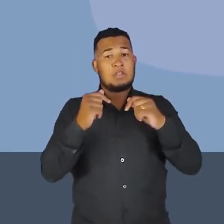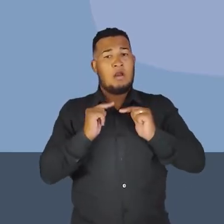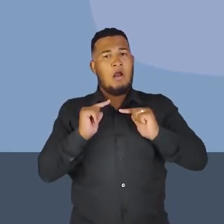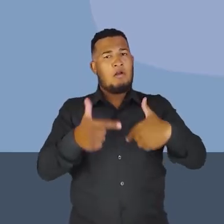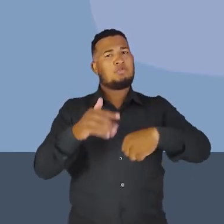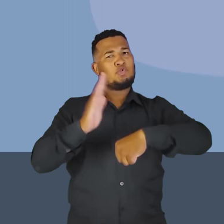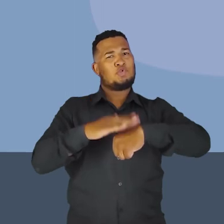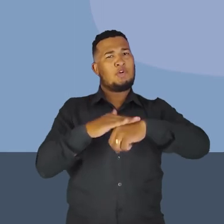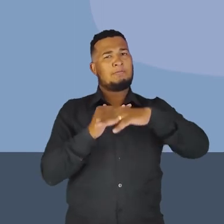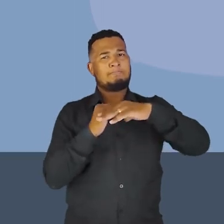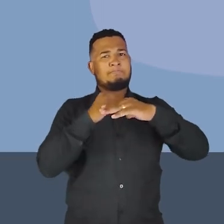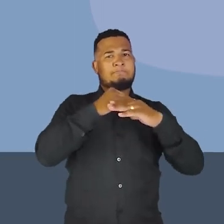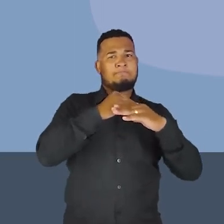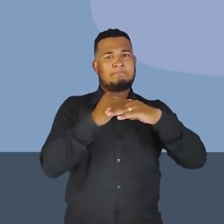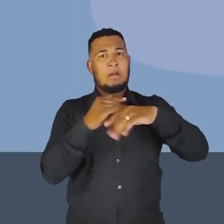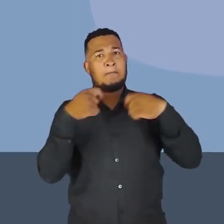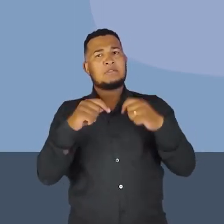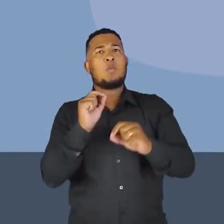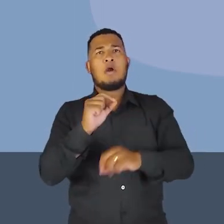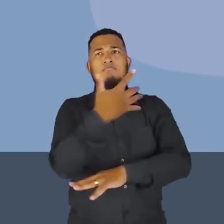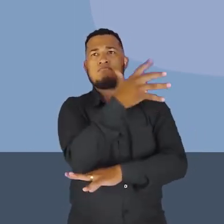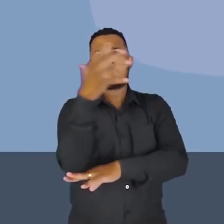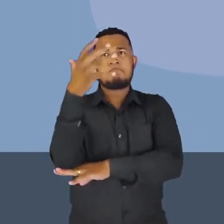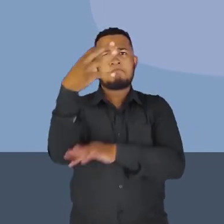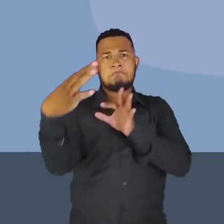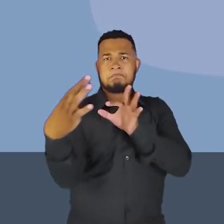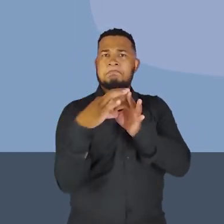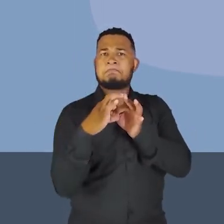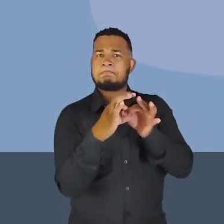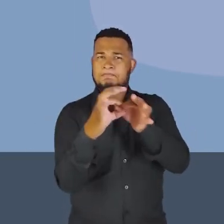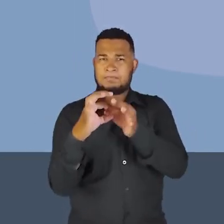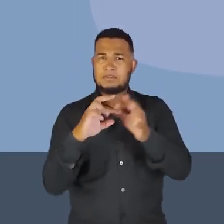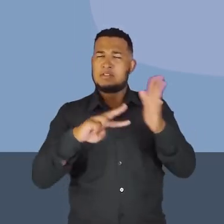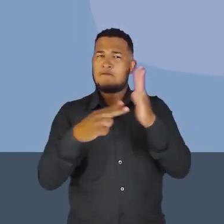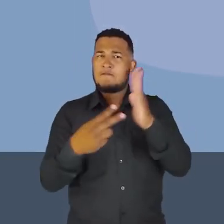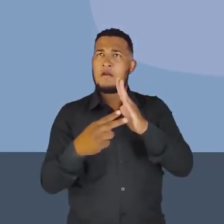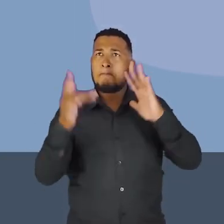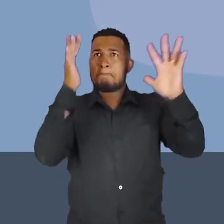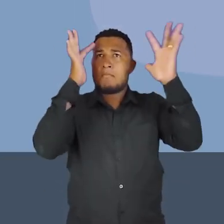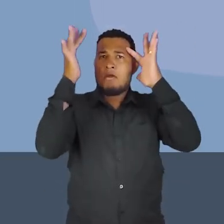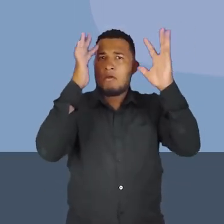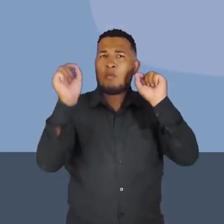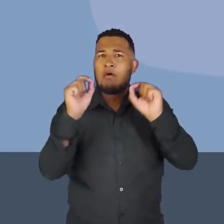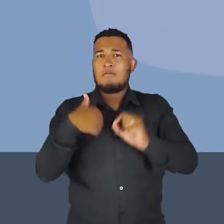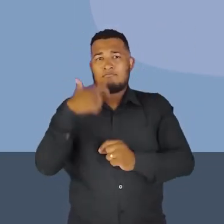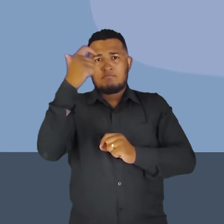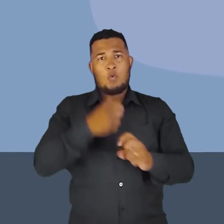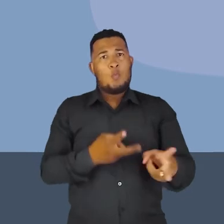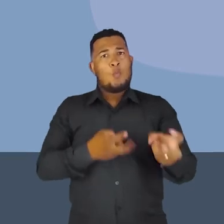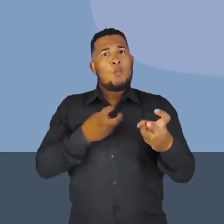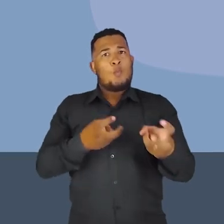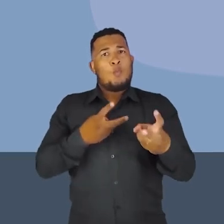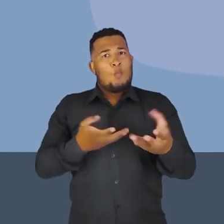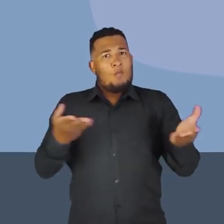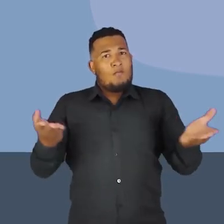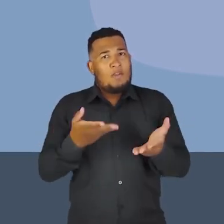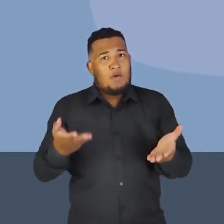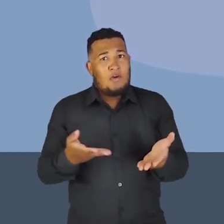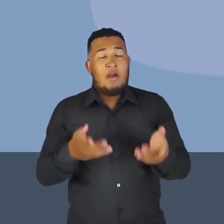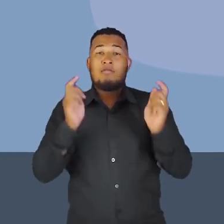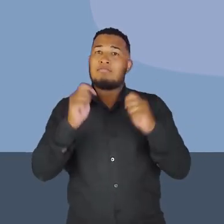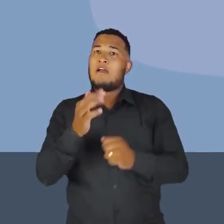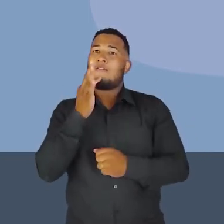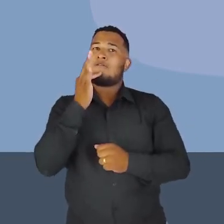sustentável. Nós precisamos ser ecologicamente corretos, tá? Ou seja, pensar que o que nós estamos consumindo agora pode afetar